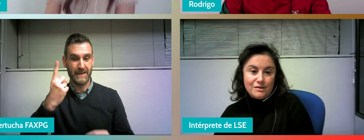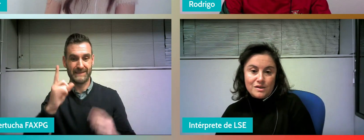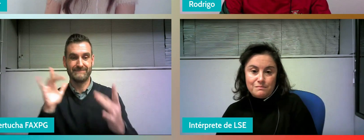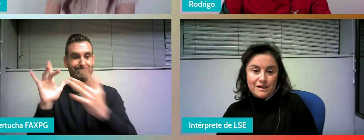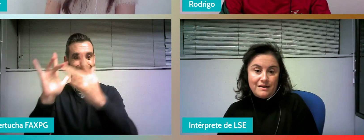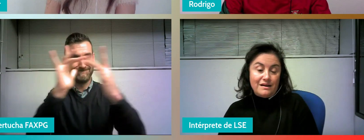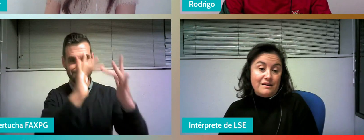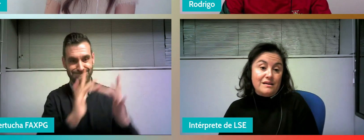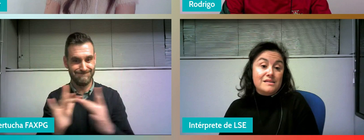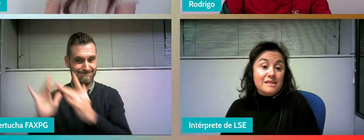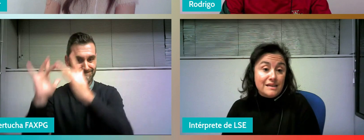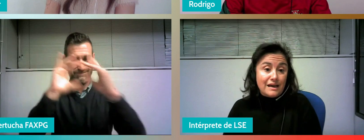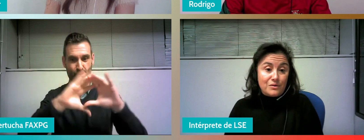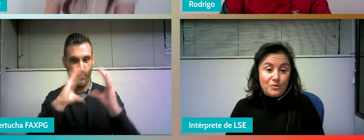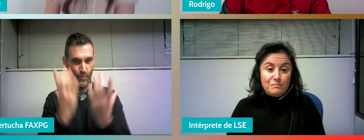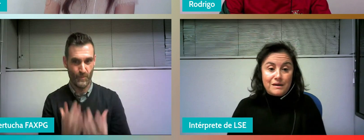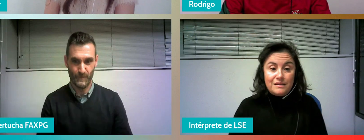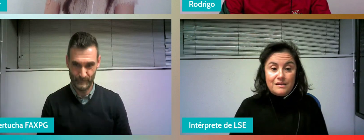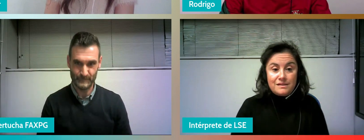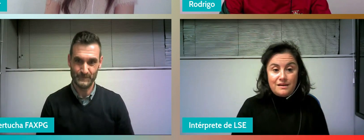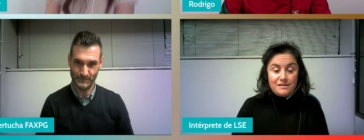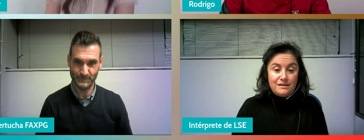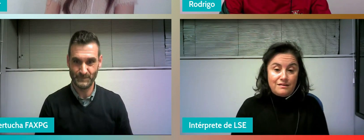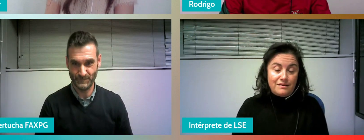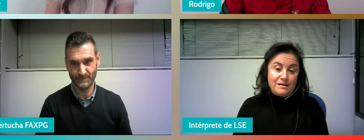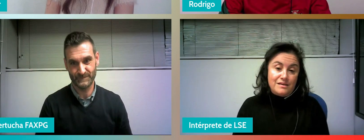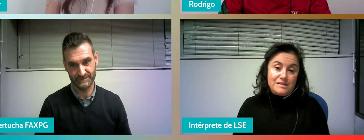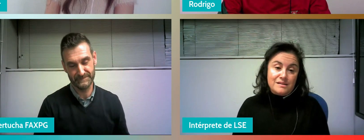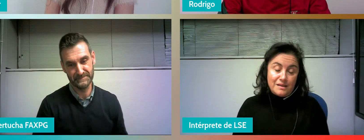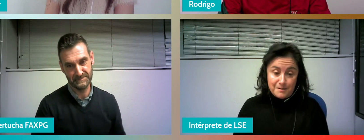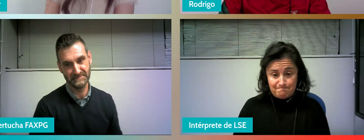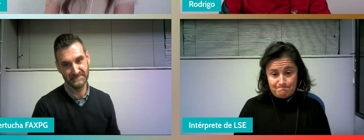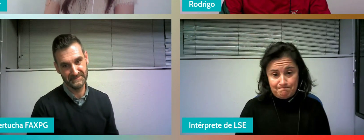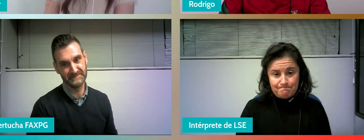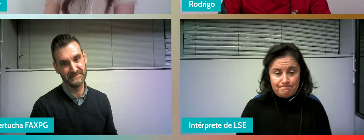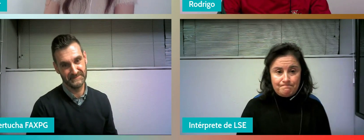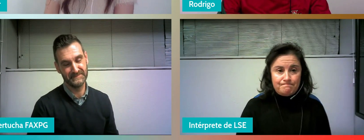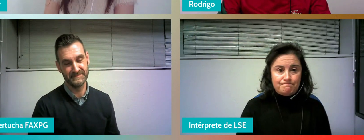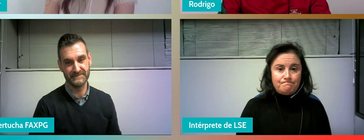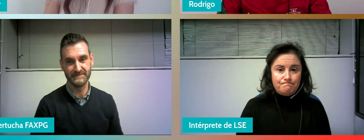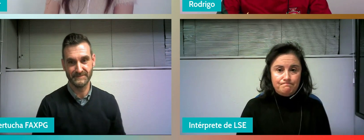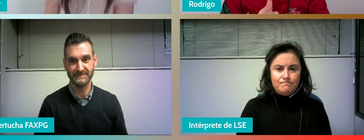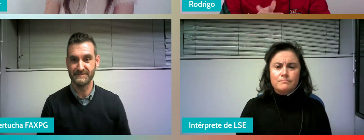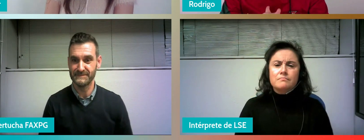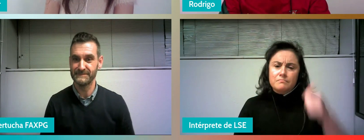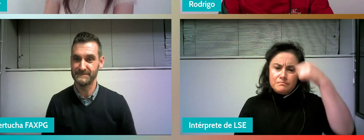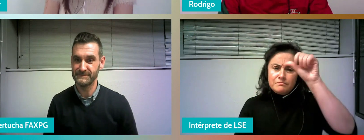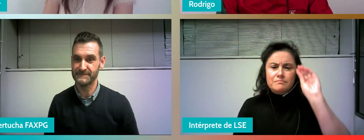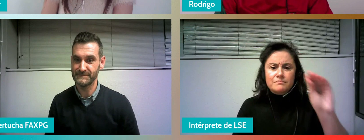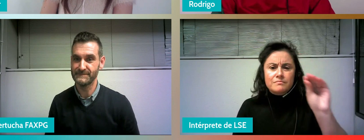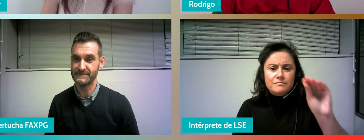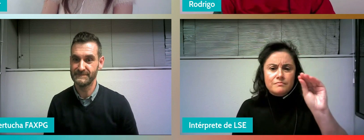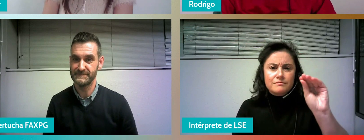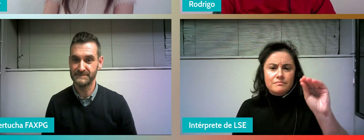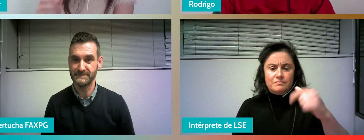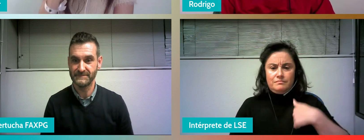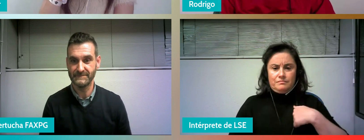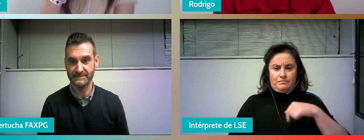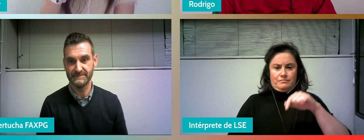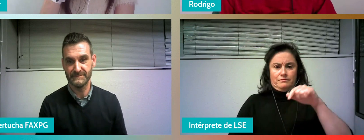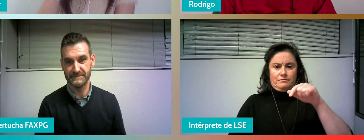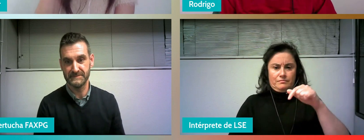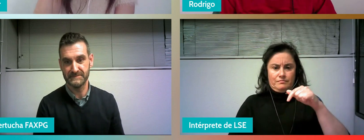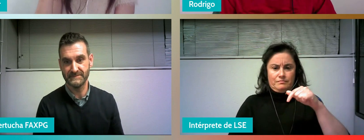das linguas para ensinar, ¿no? Impartir esta ensinanza en ese sentido. E juntando aqui a pergunta do